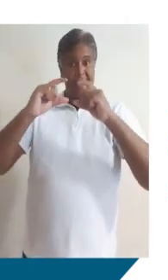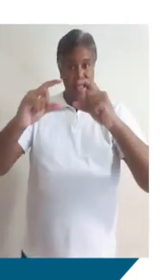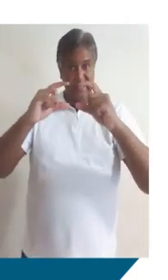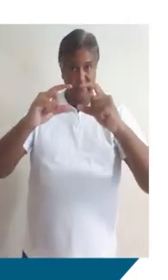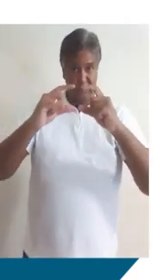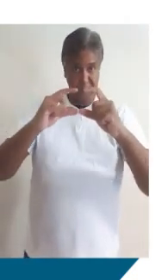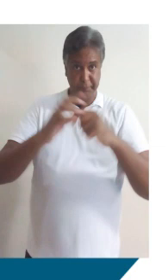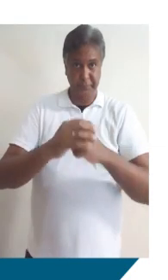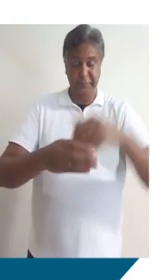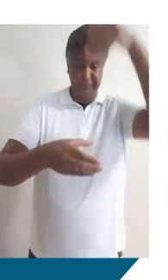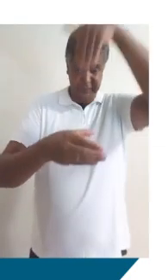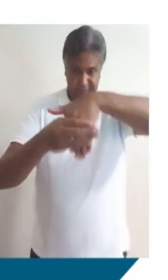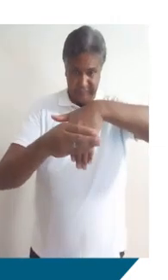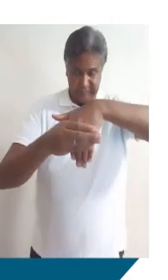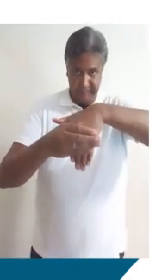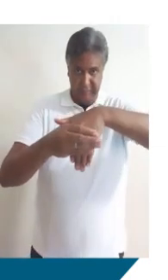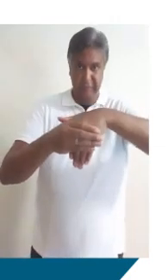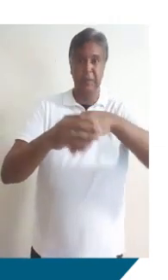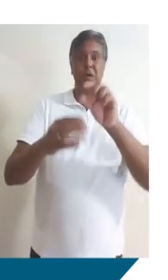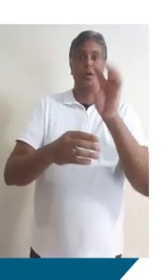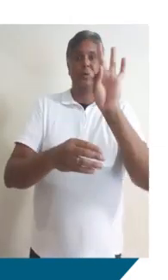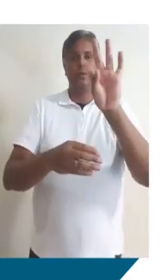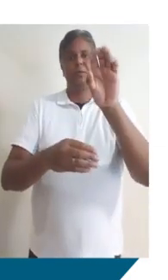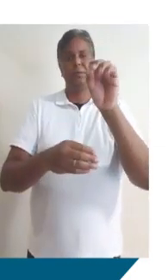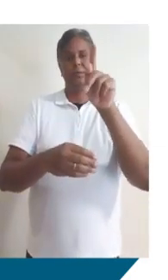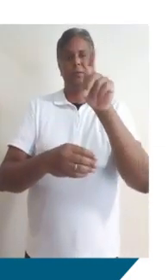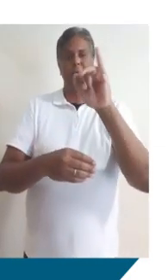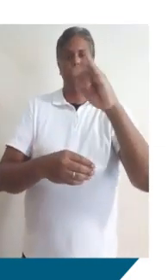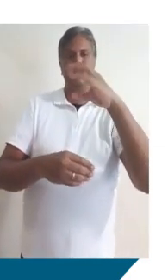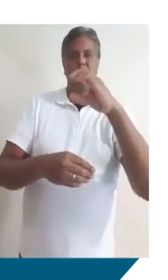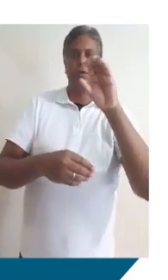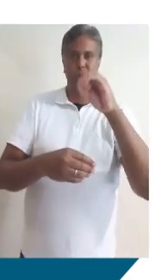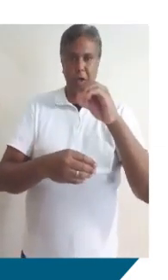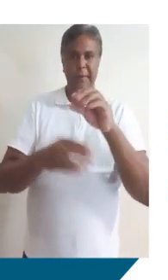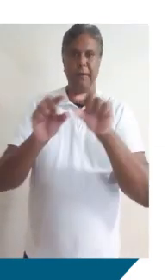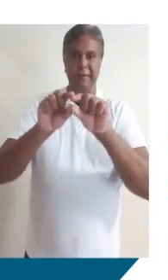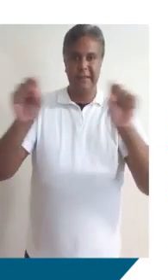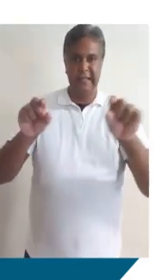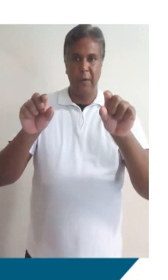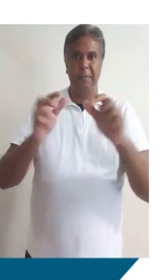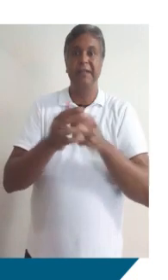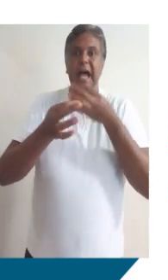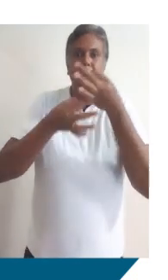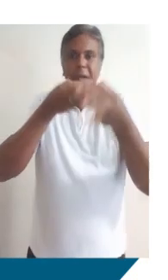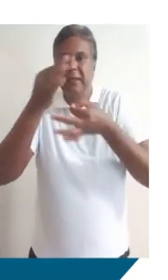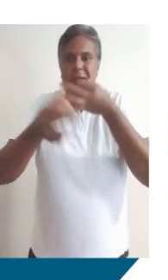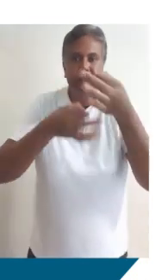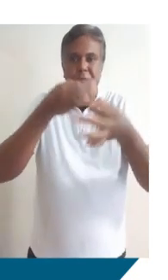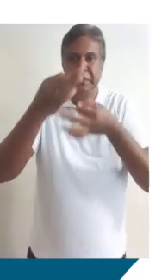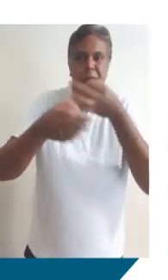no parágrafo de desenvolvimento um tópico frasal mais fundamentação, mas ele também pode ser